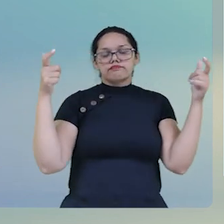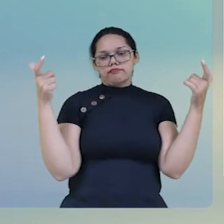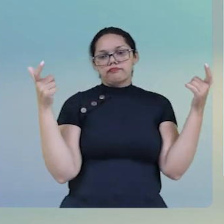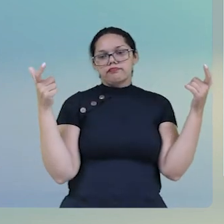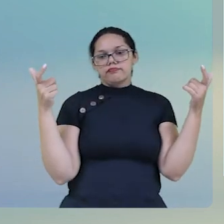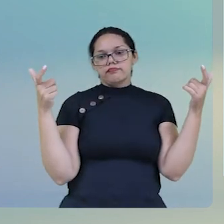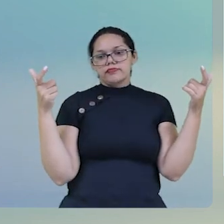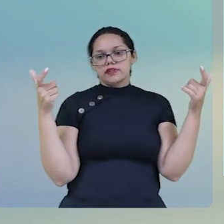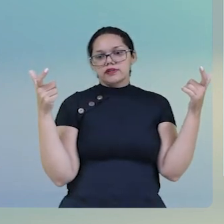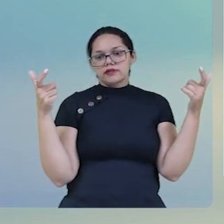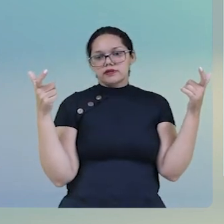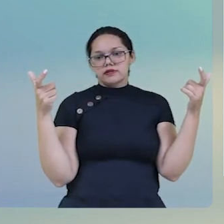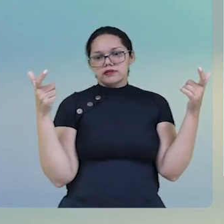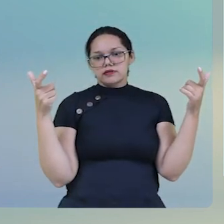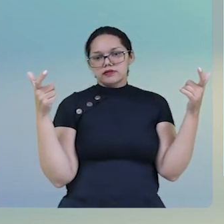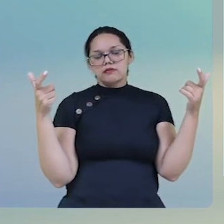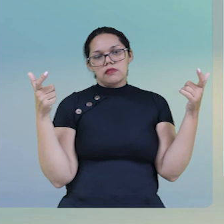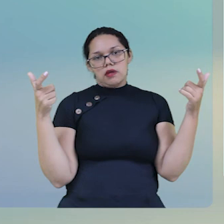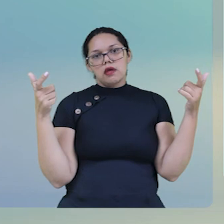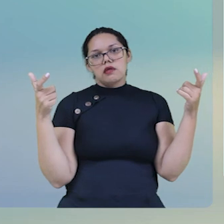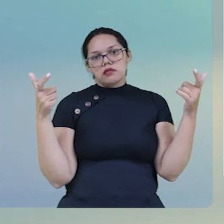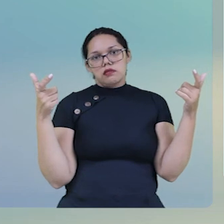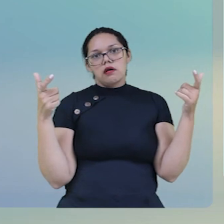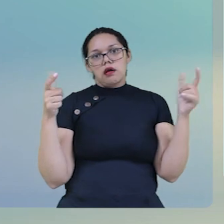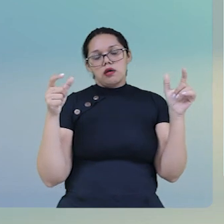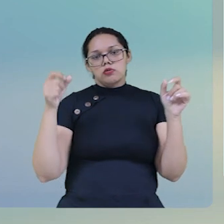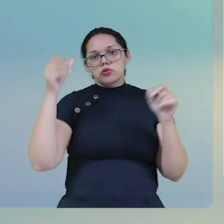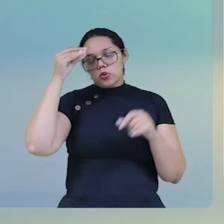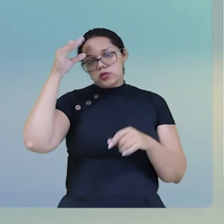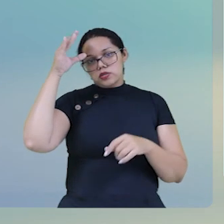interação social, ok? Letra B.